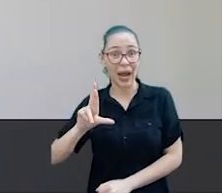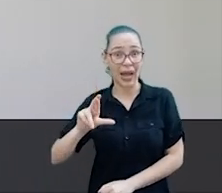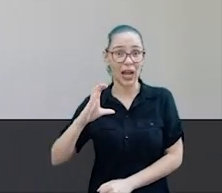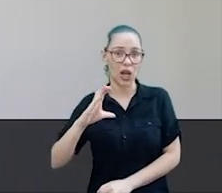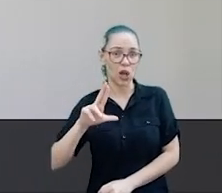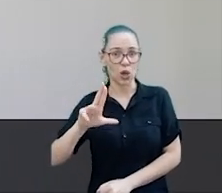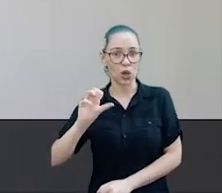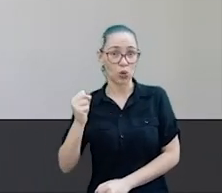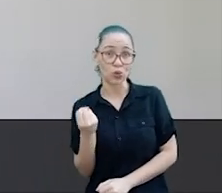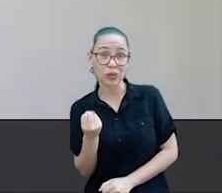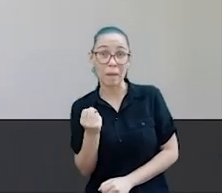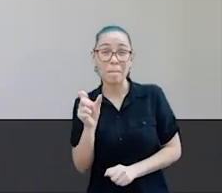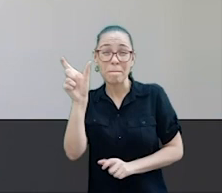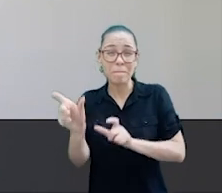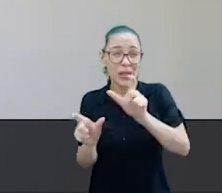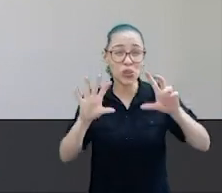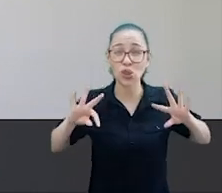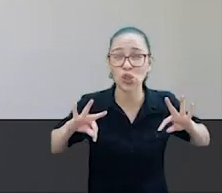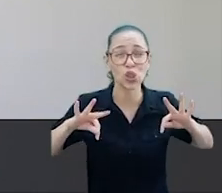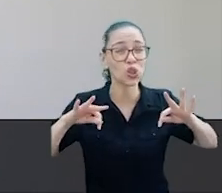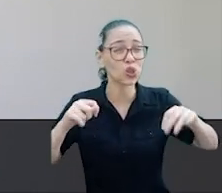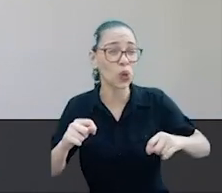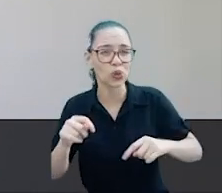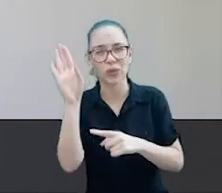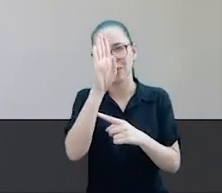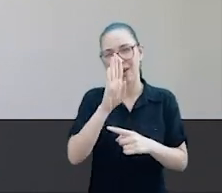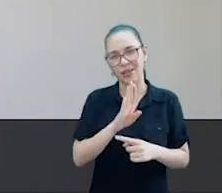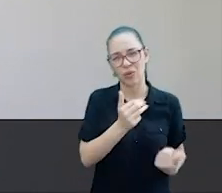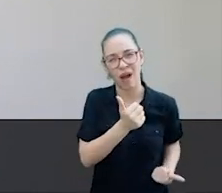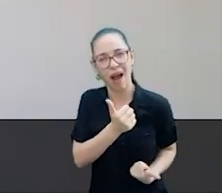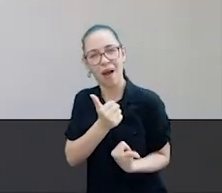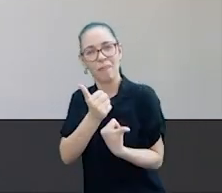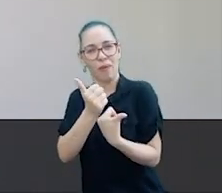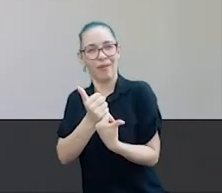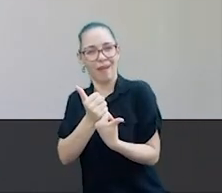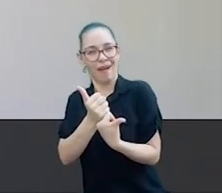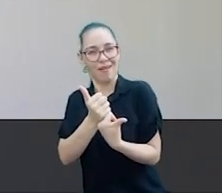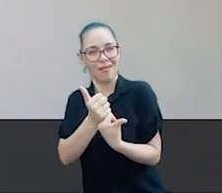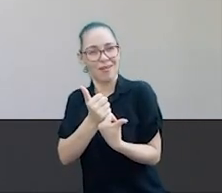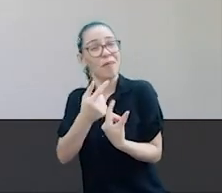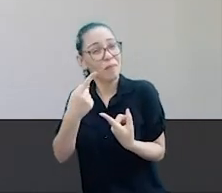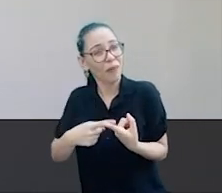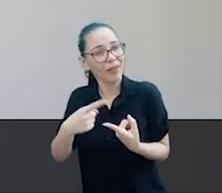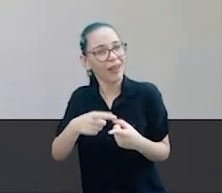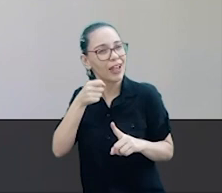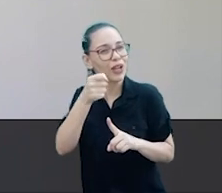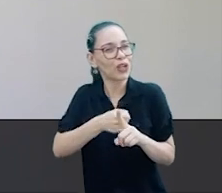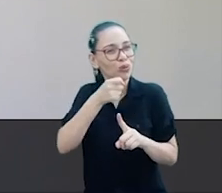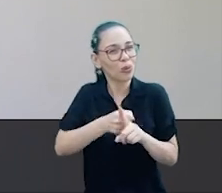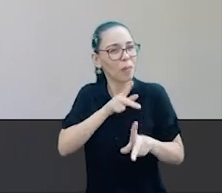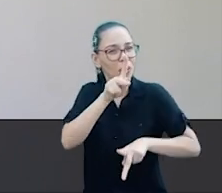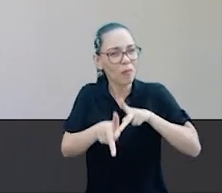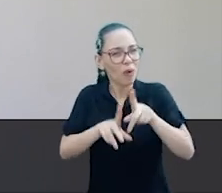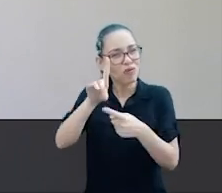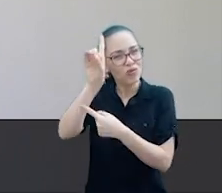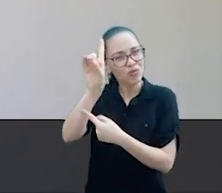produtivo. Marcos Vinícius Prates, Cardeiro Aires, Bustamante, Queiroz, Grave, Andrade,